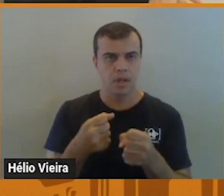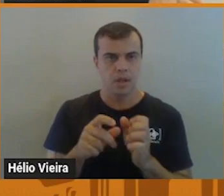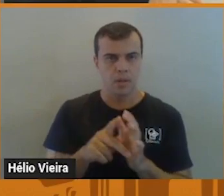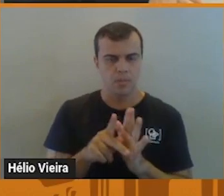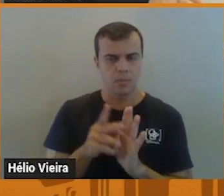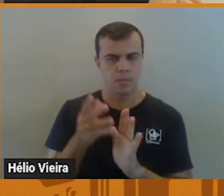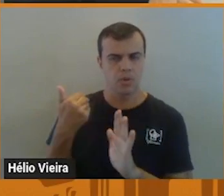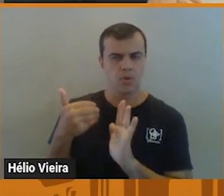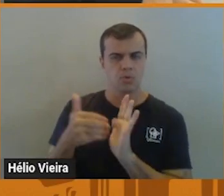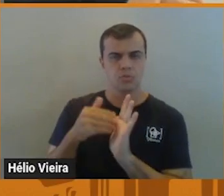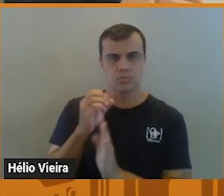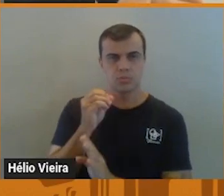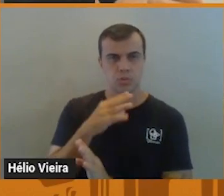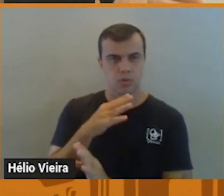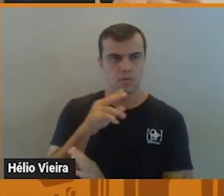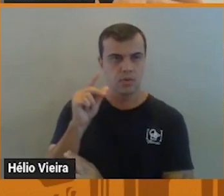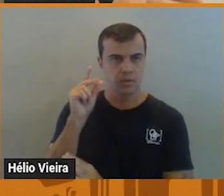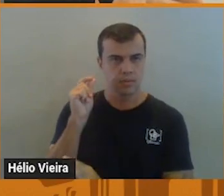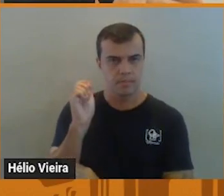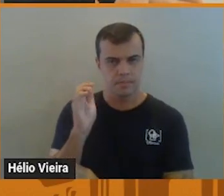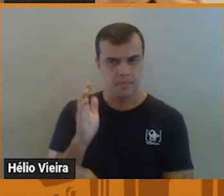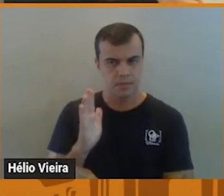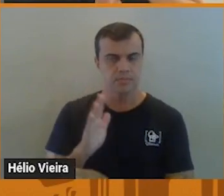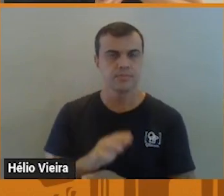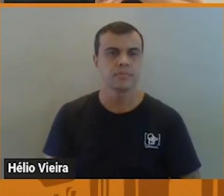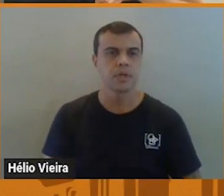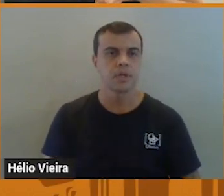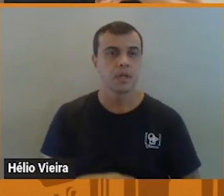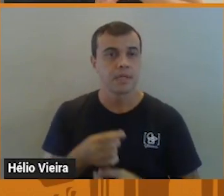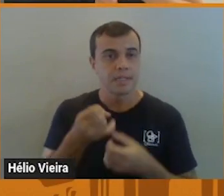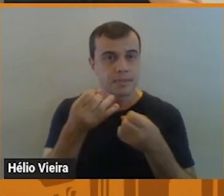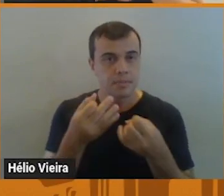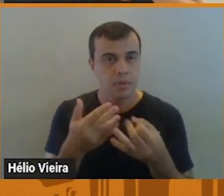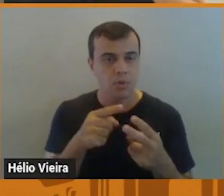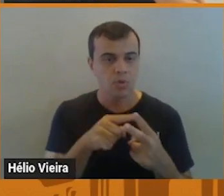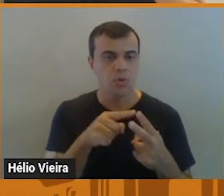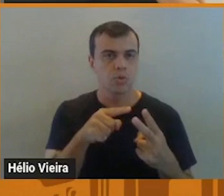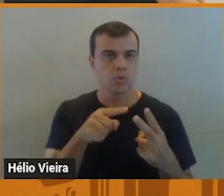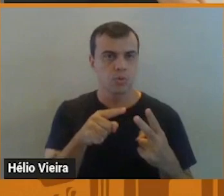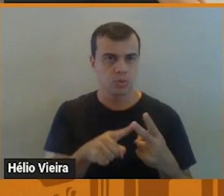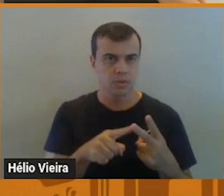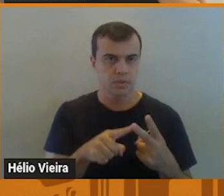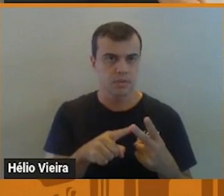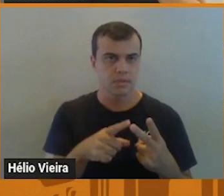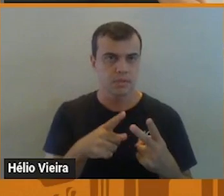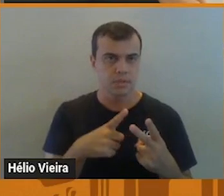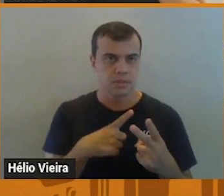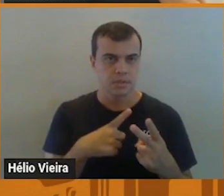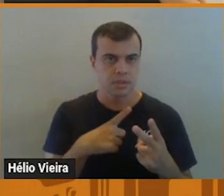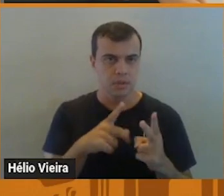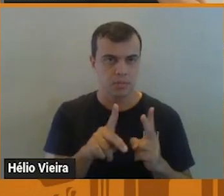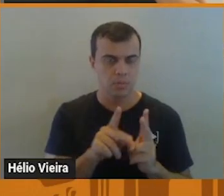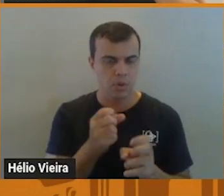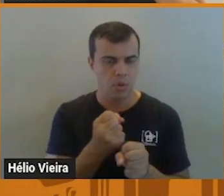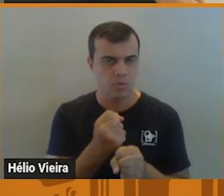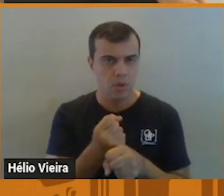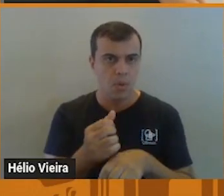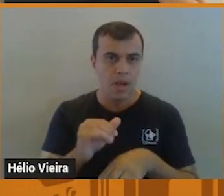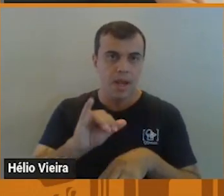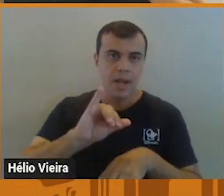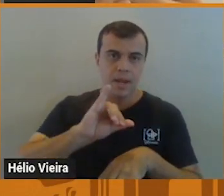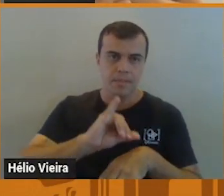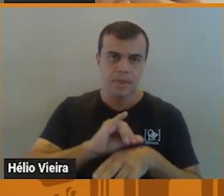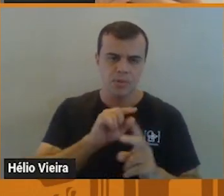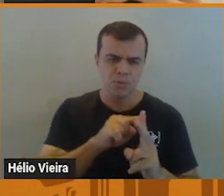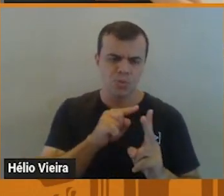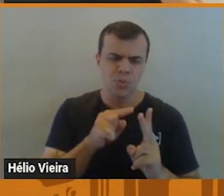recente no Brasil na época. Eu falei sobre dois personagens, né, da construção da capital. São dois personagens que